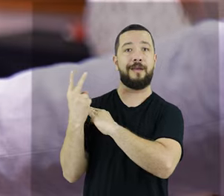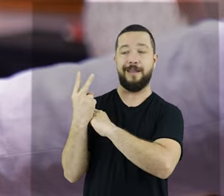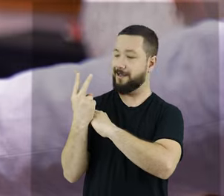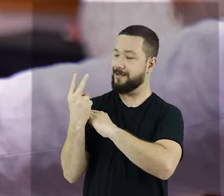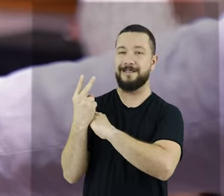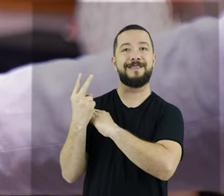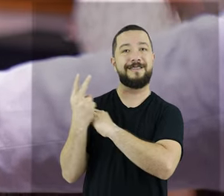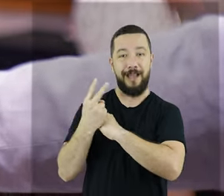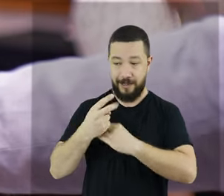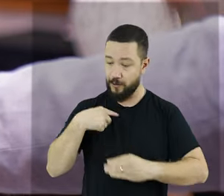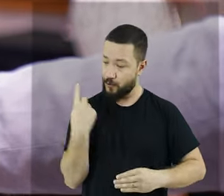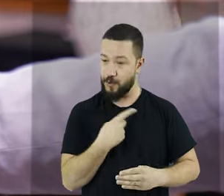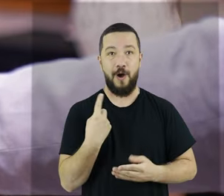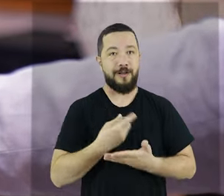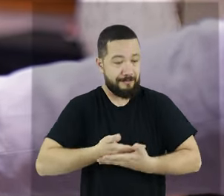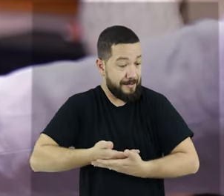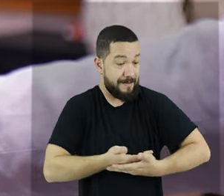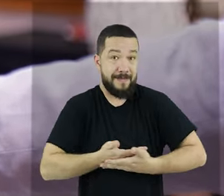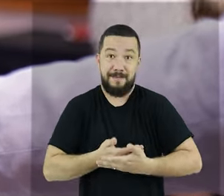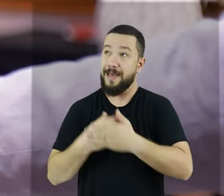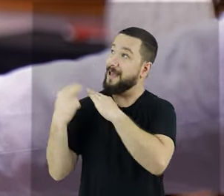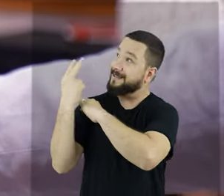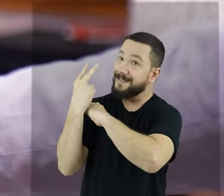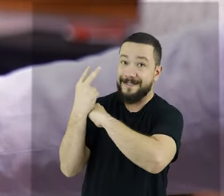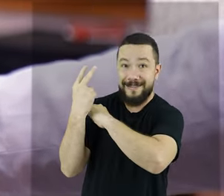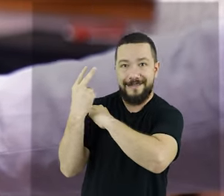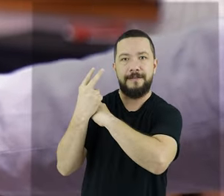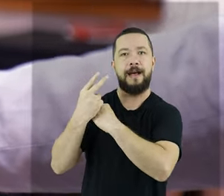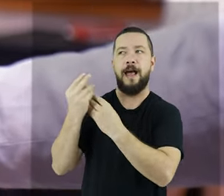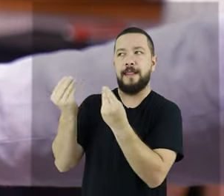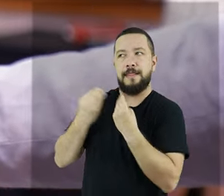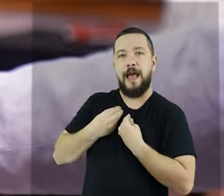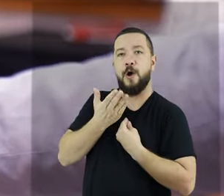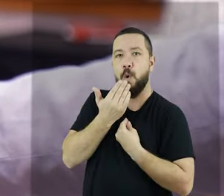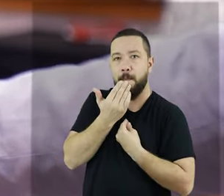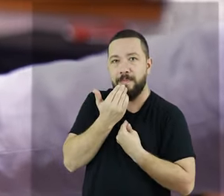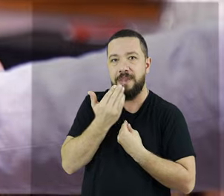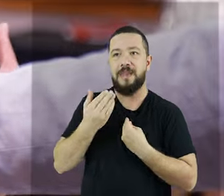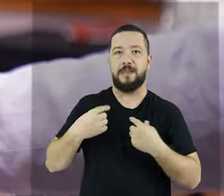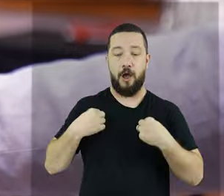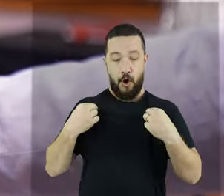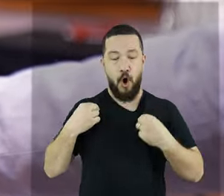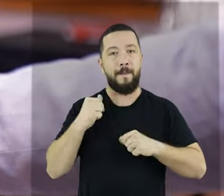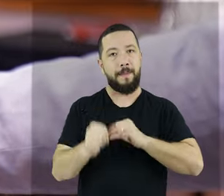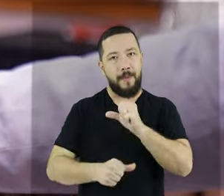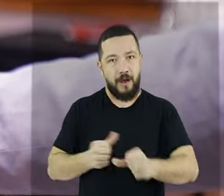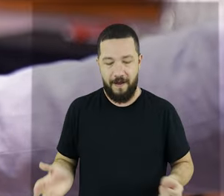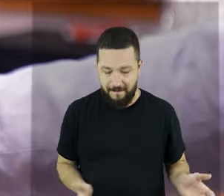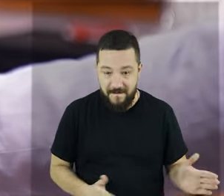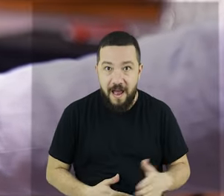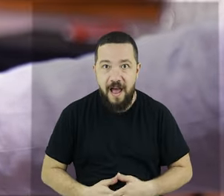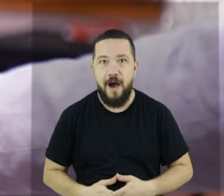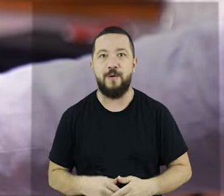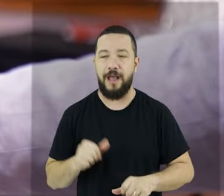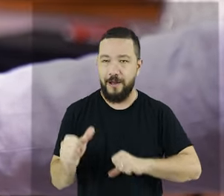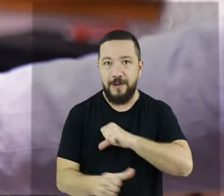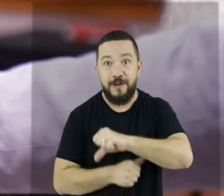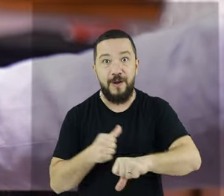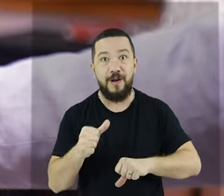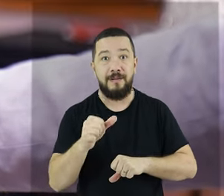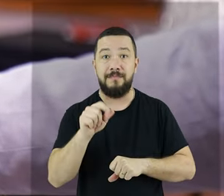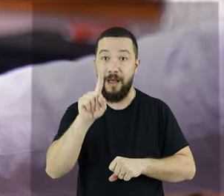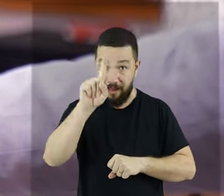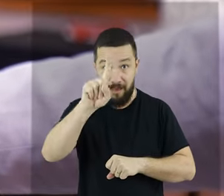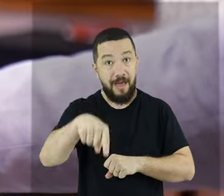fomos cuidados. Enquanto bebês, nós tivemos alguém que cuidou da gente, que nos alimentou, que trocou a nossa roupa, que trocou a nossa fralda. Isso é